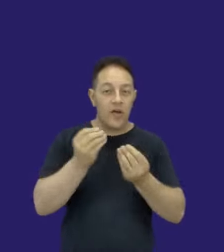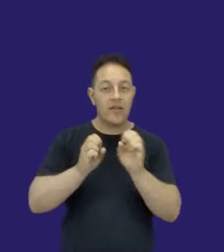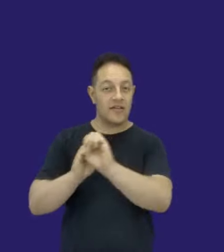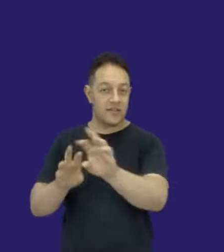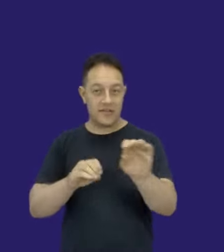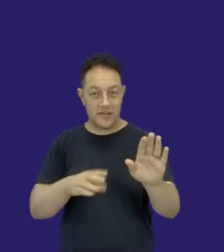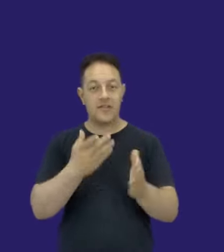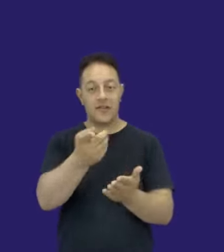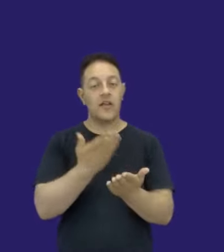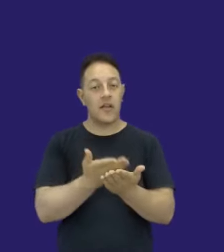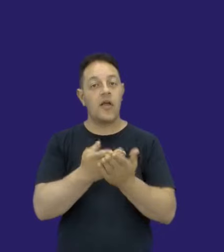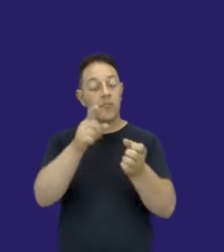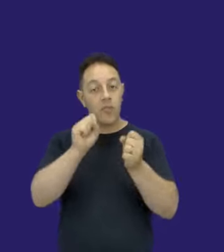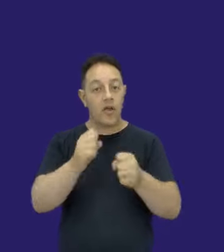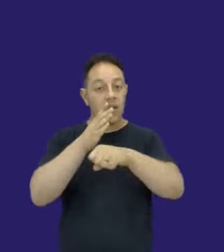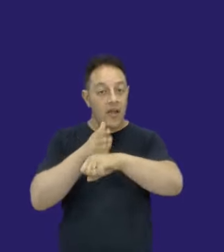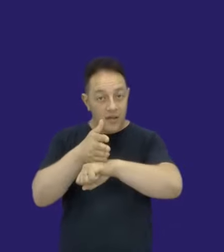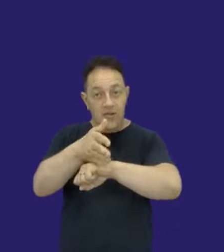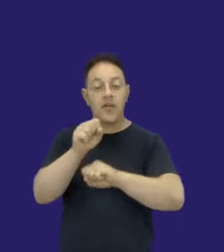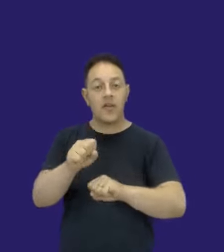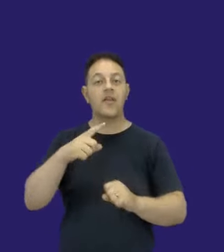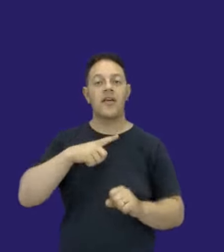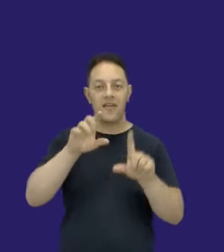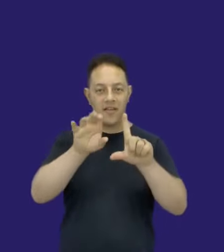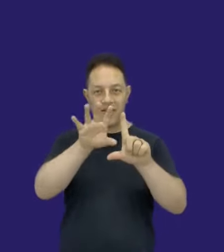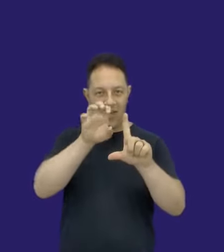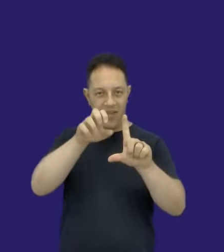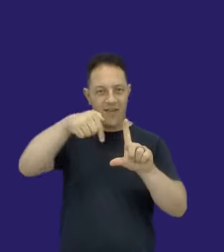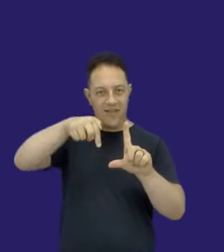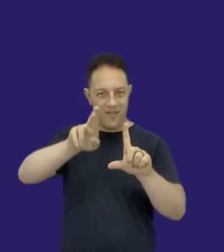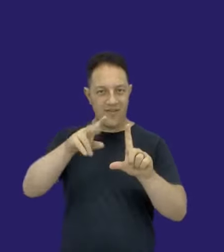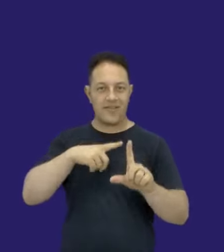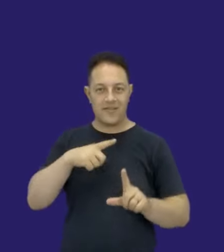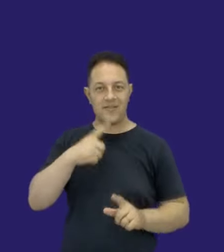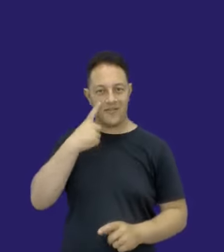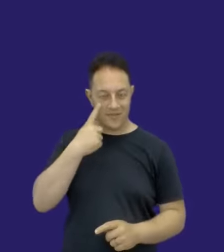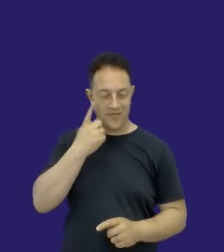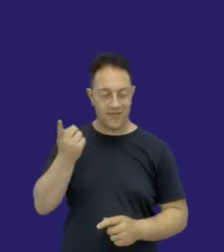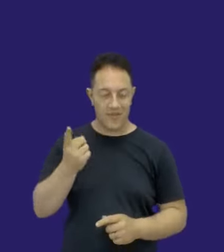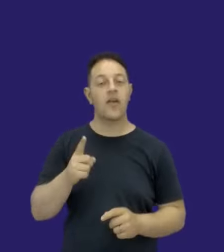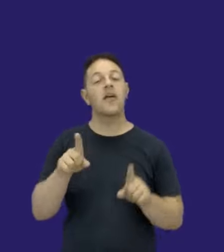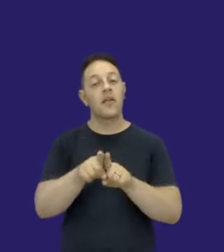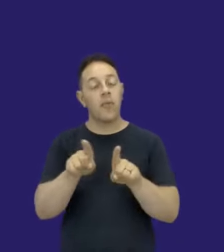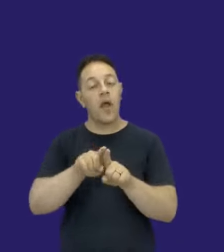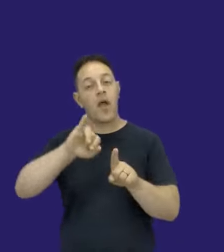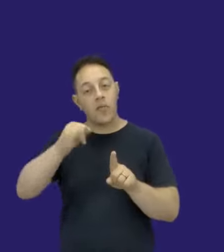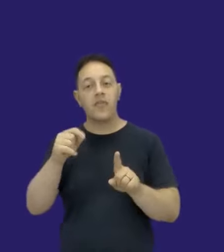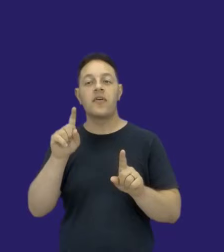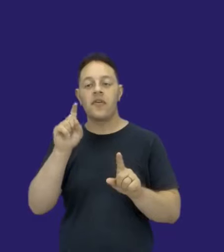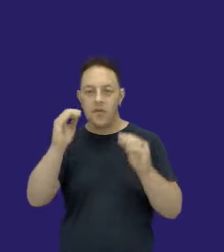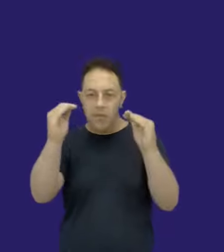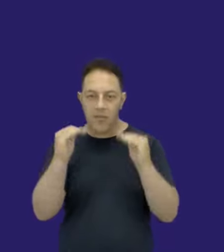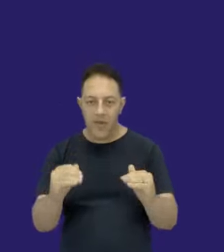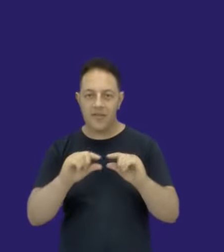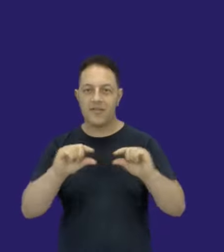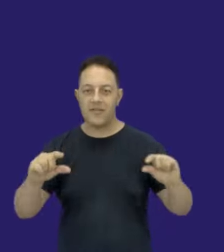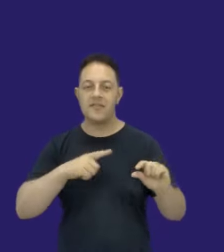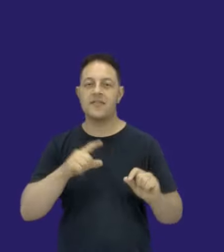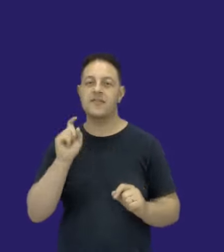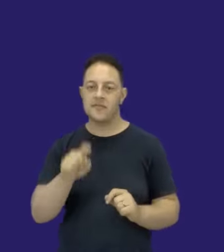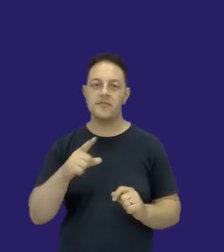estudo, acessem o QR Code ou cliquem aí logo abaixo para que